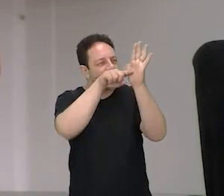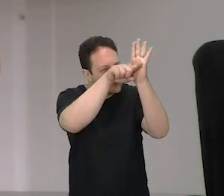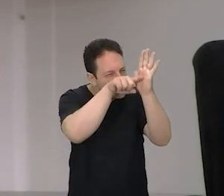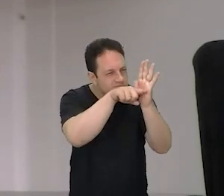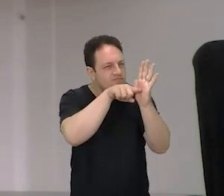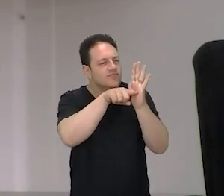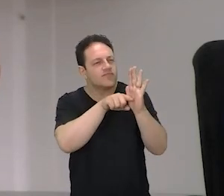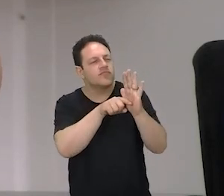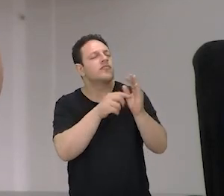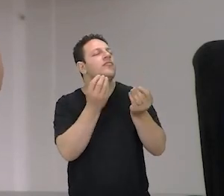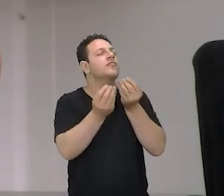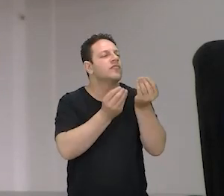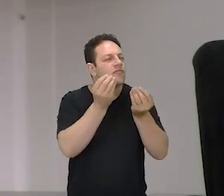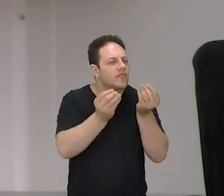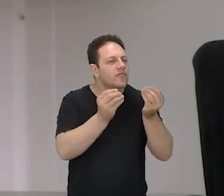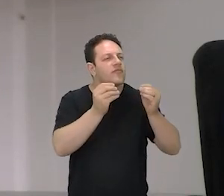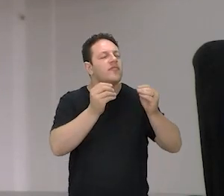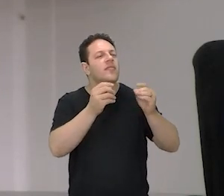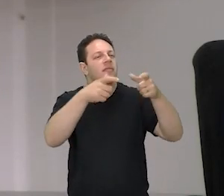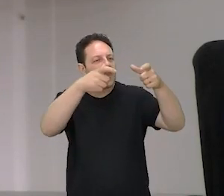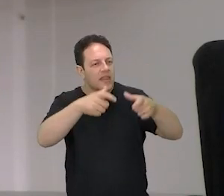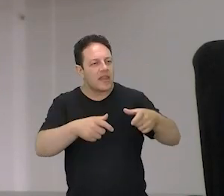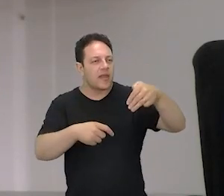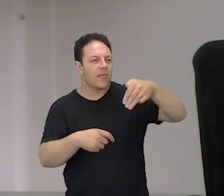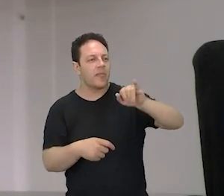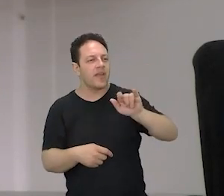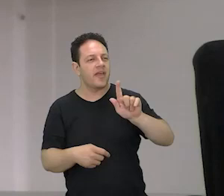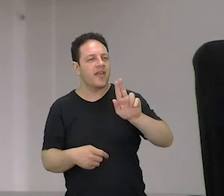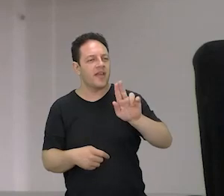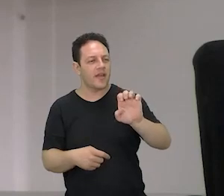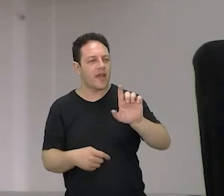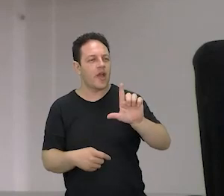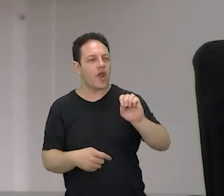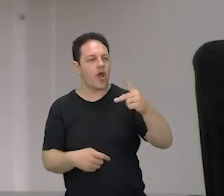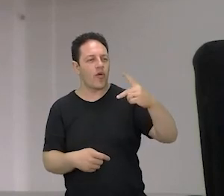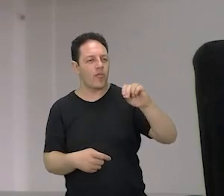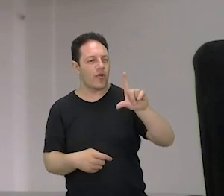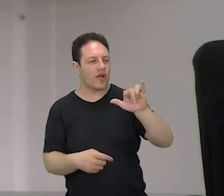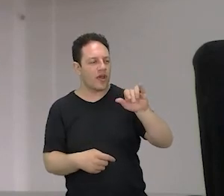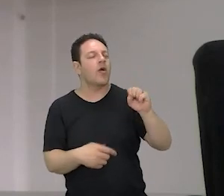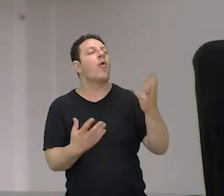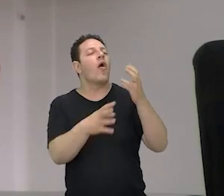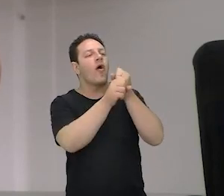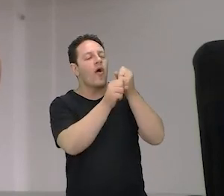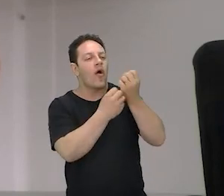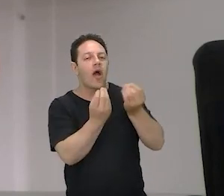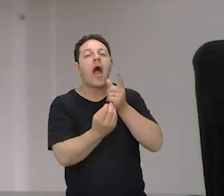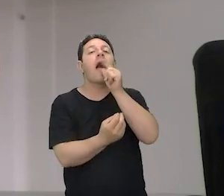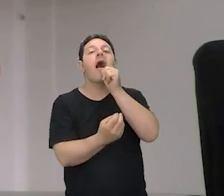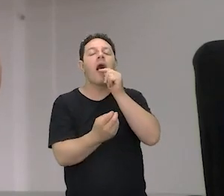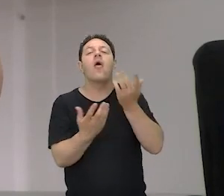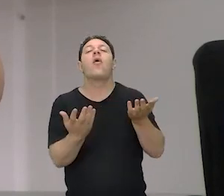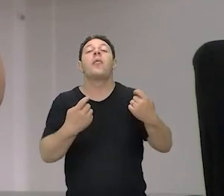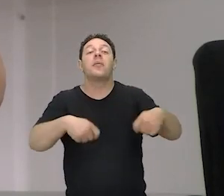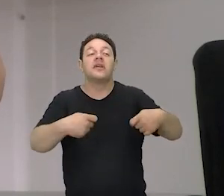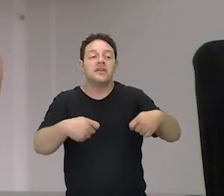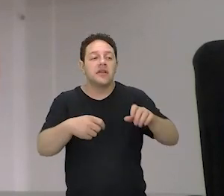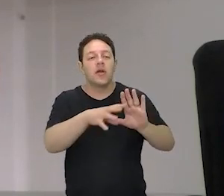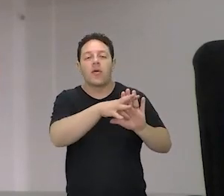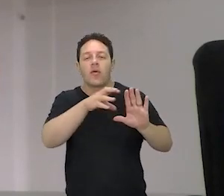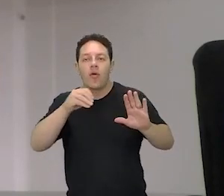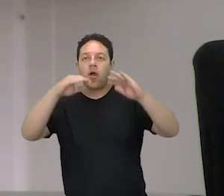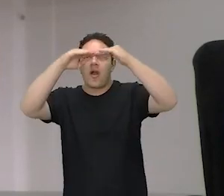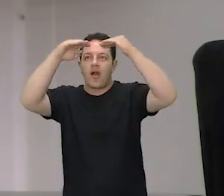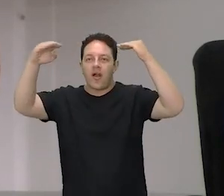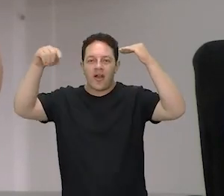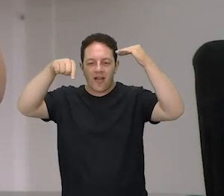o índice pluviométrico da cidade de Miguelópolis para calcular o volume de água que seria captado por esse